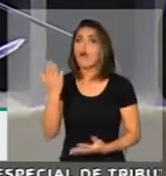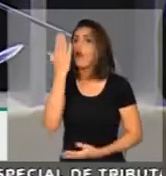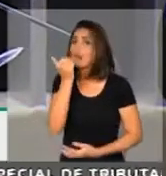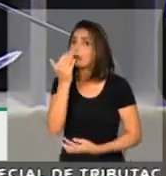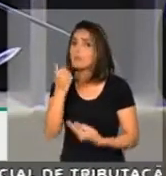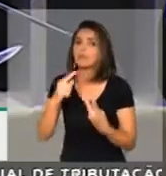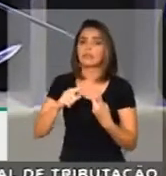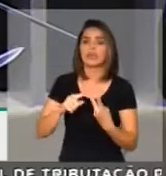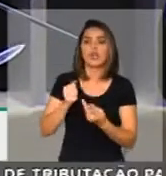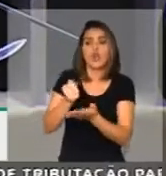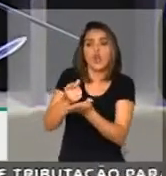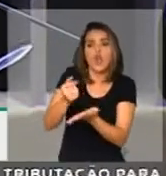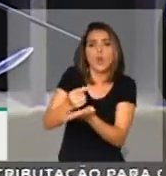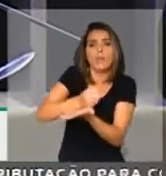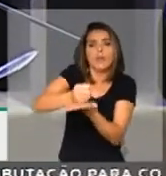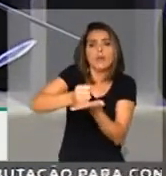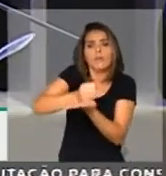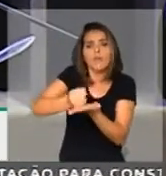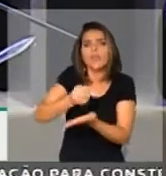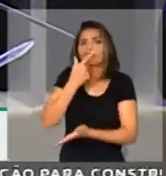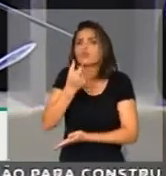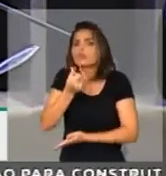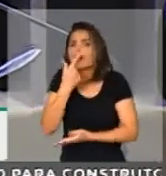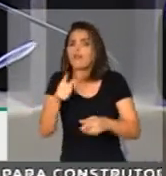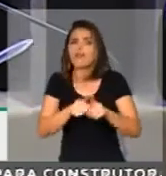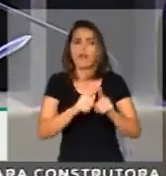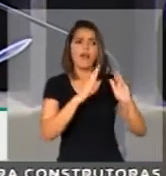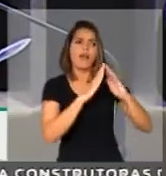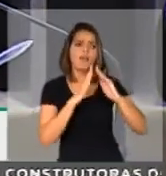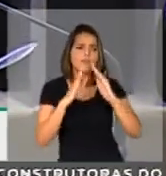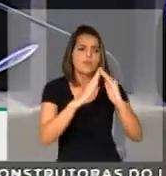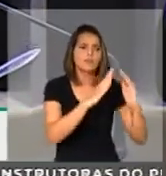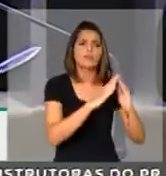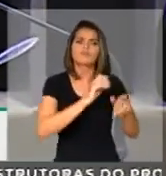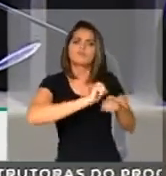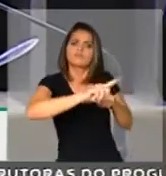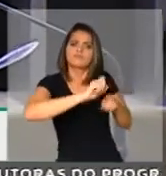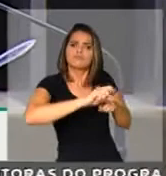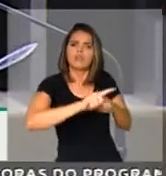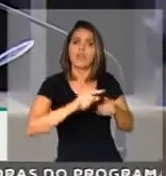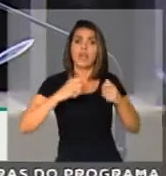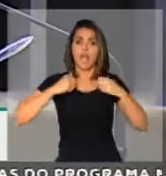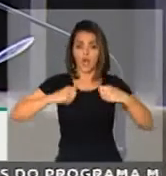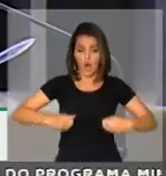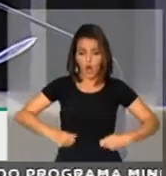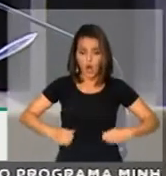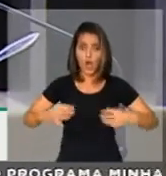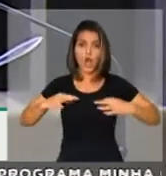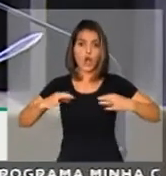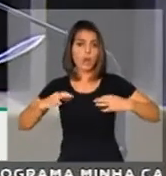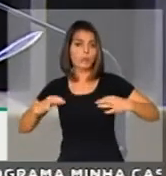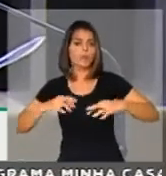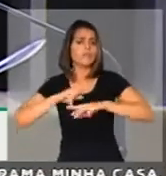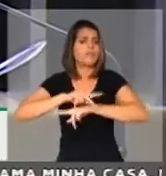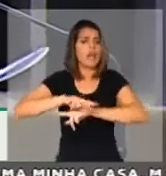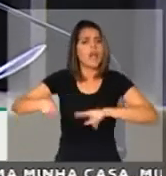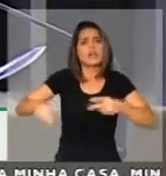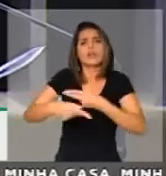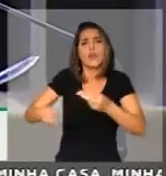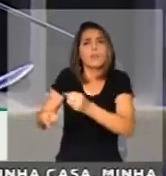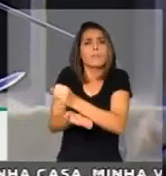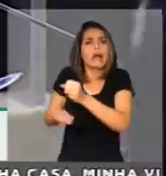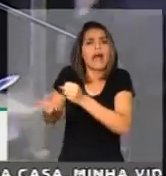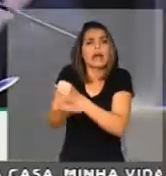alimentação, compra de medicamentos, habitação, vestuário, entre outras que possibilitam uma sobrevivência minimamente